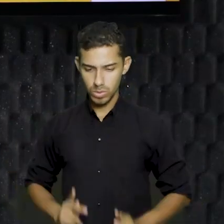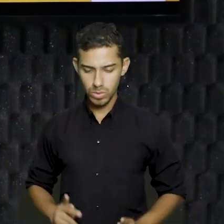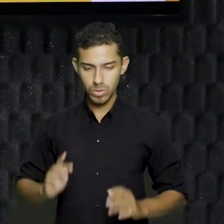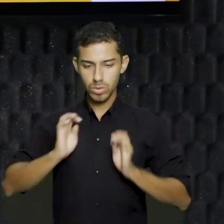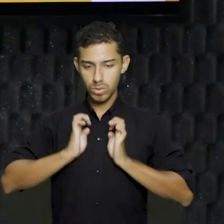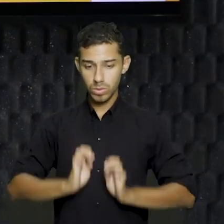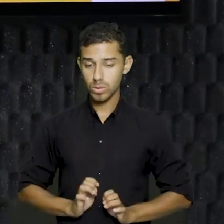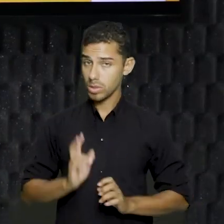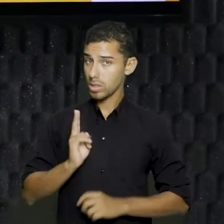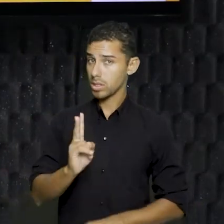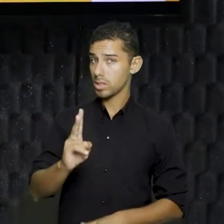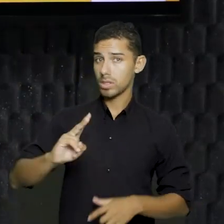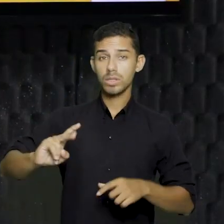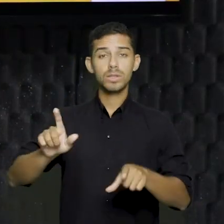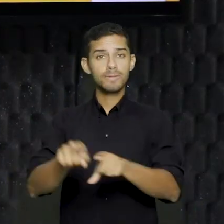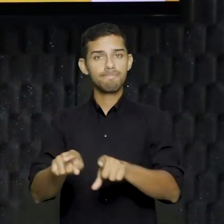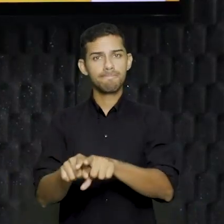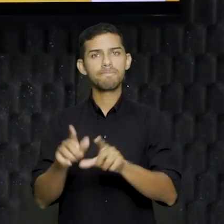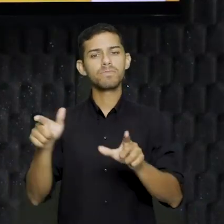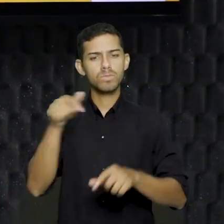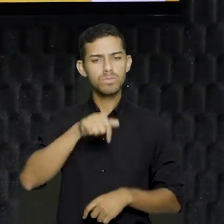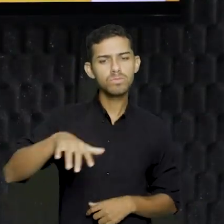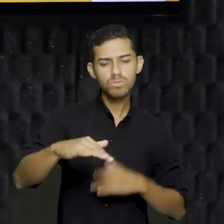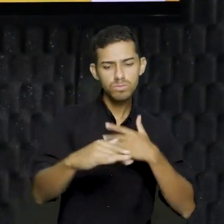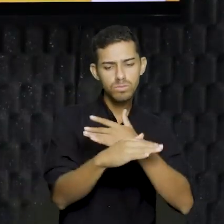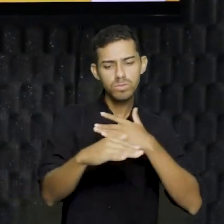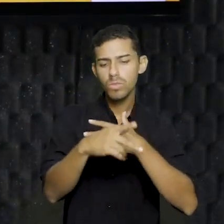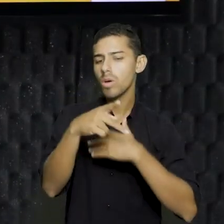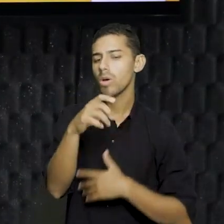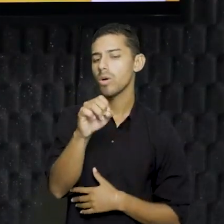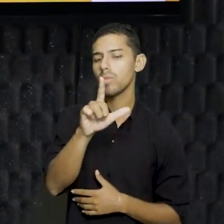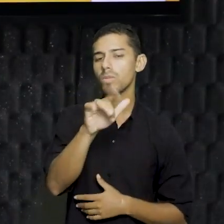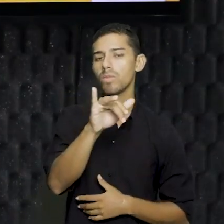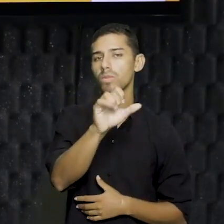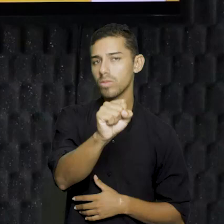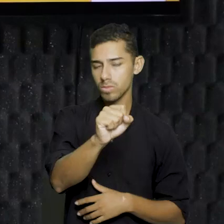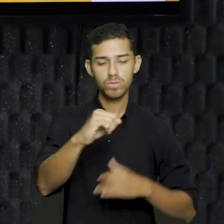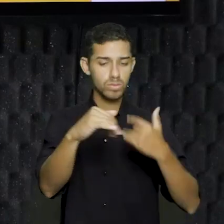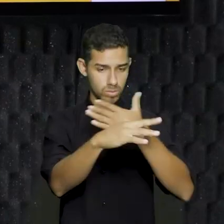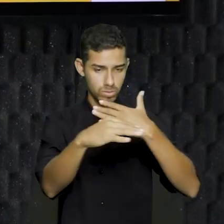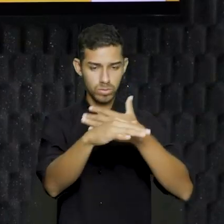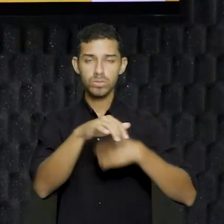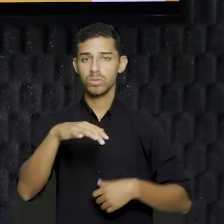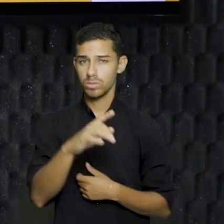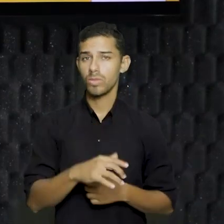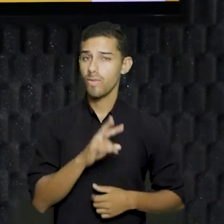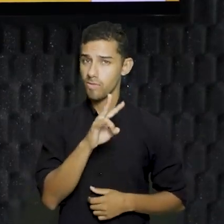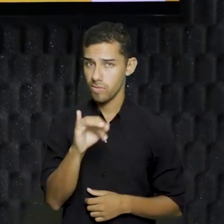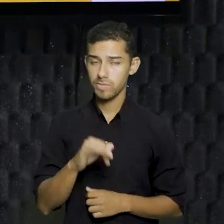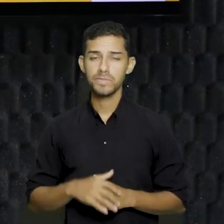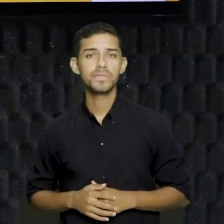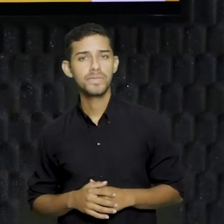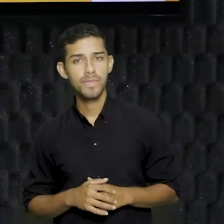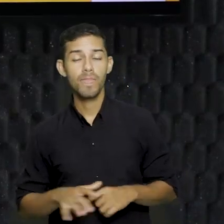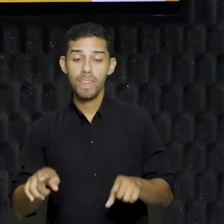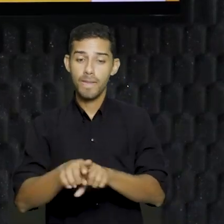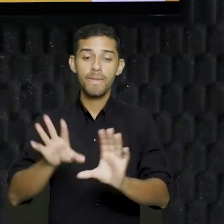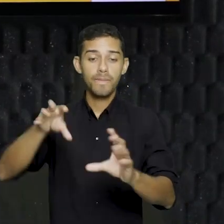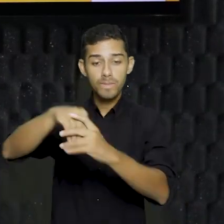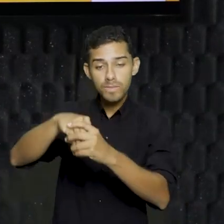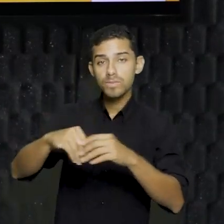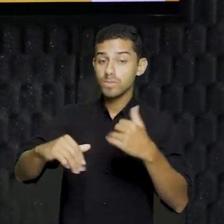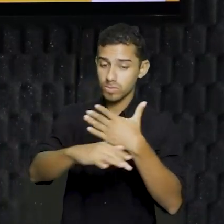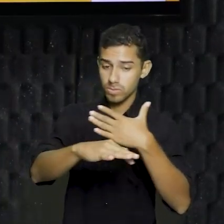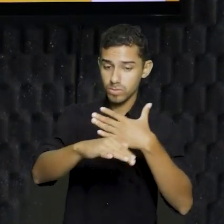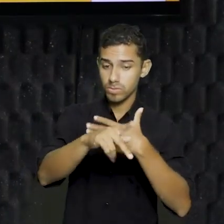ele sempre desemboca na polis, ele termina na polis, ele vai para a cidade, ok? E dentro desta